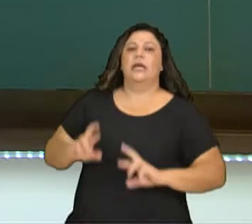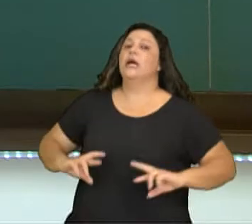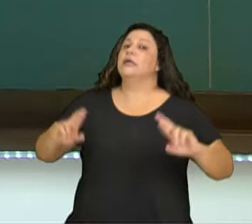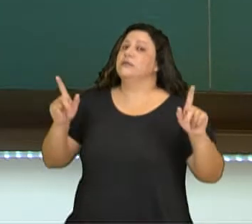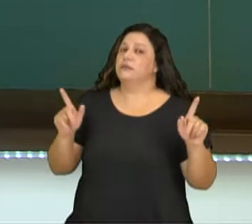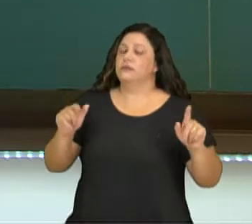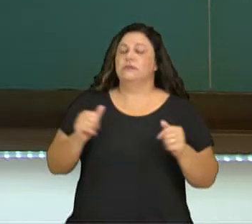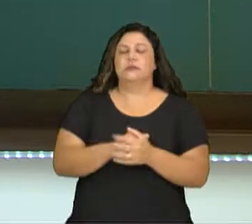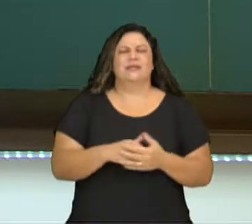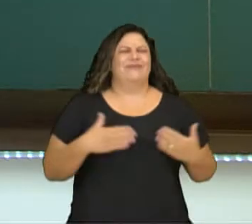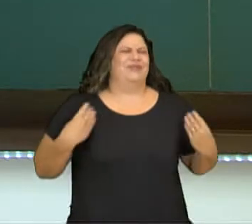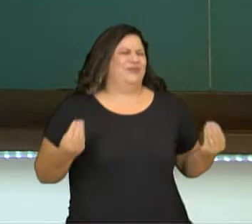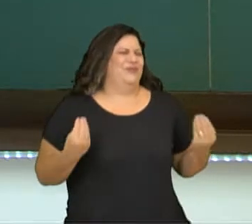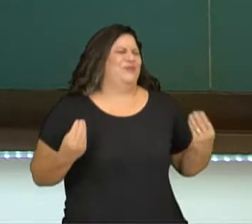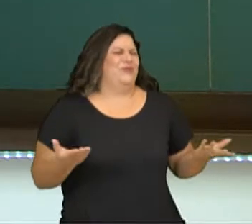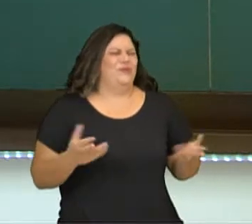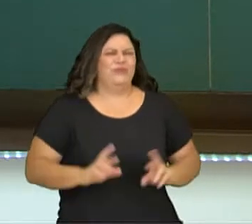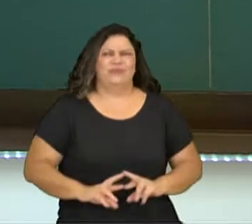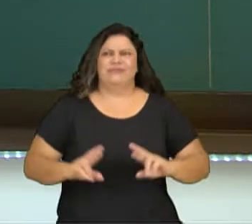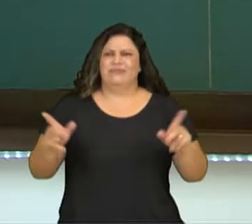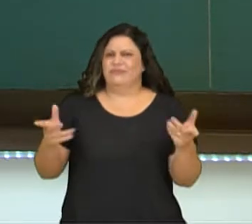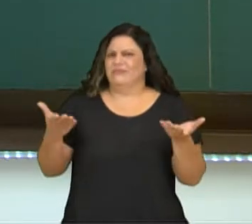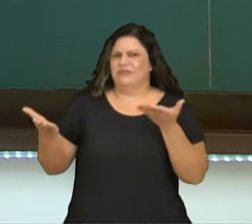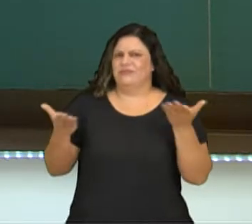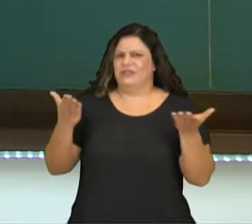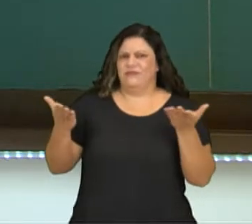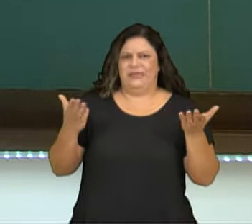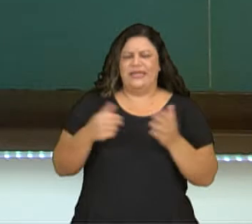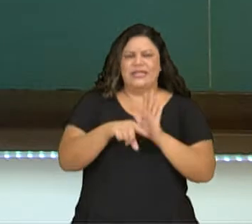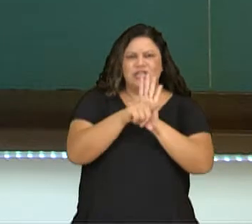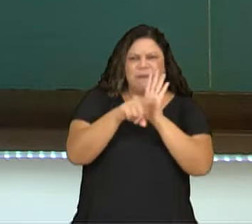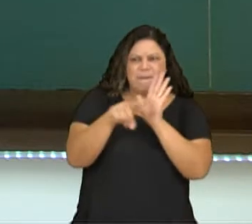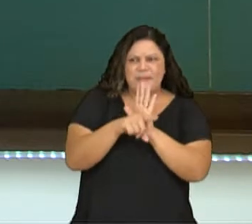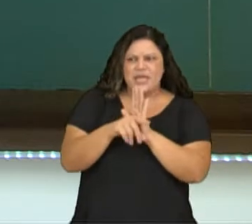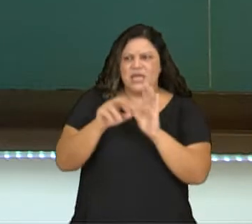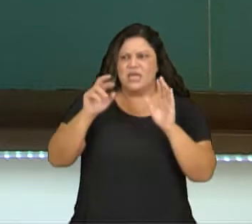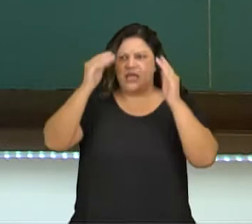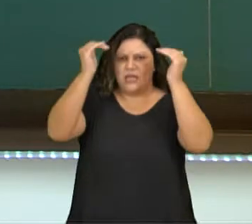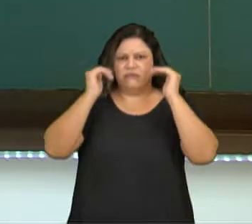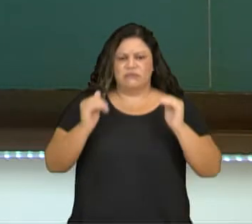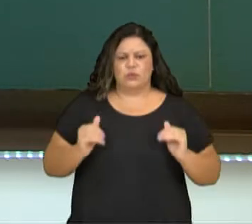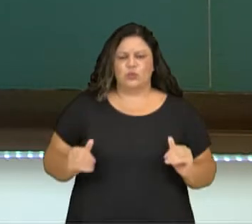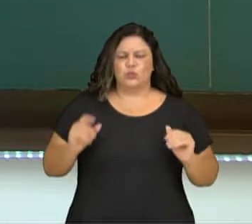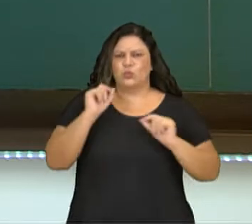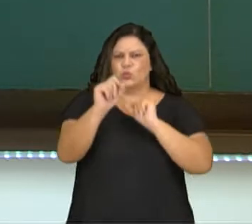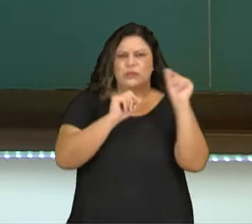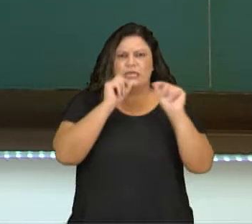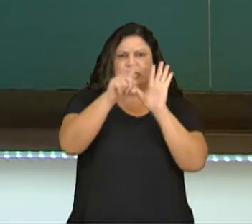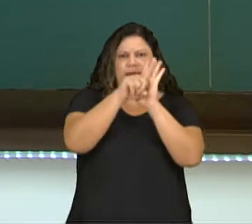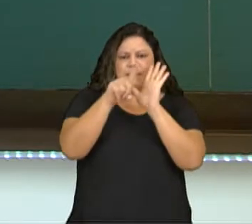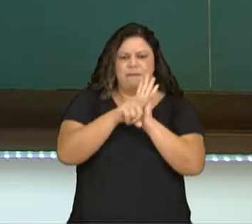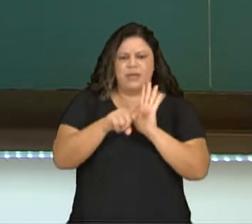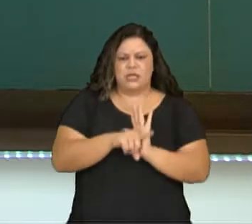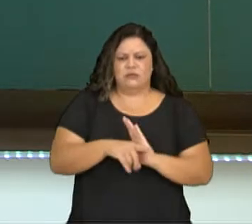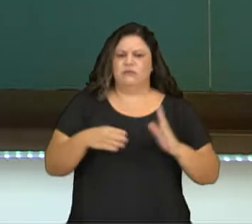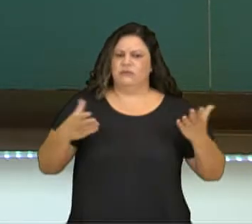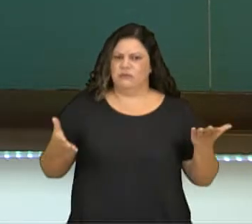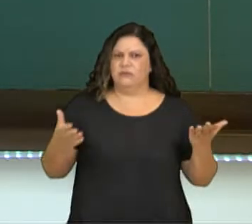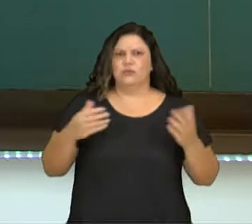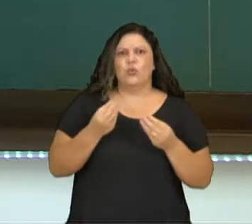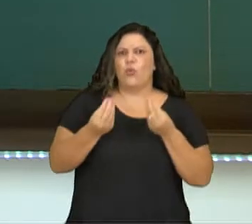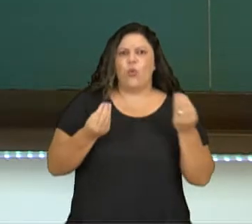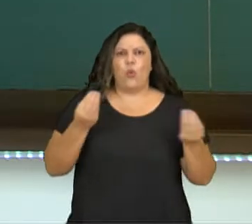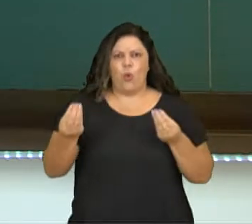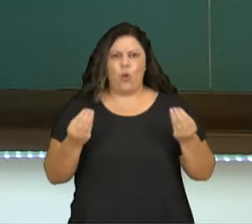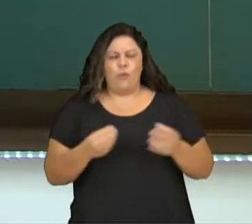diferença. Ah, mas como que eu vou calcular a diferença entre 180 e 150? Quem que diminui primeiro? Não importa, você calcula a